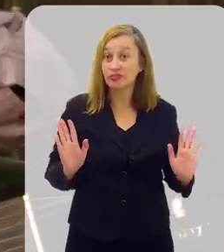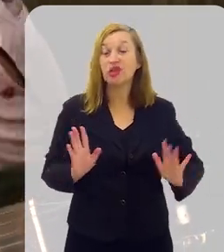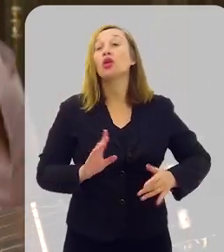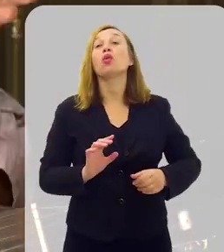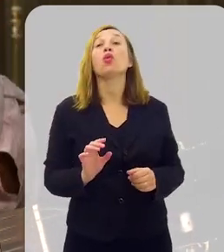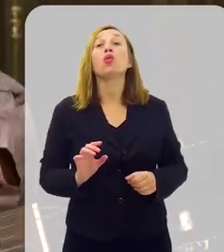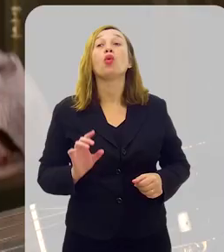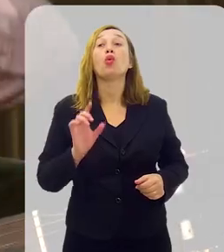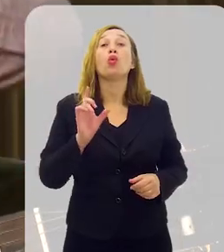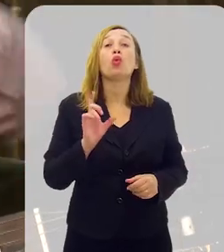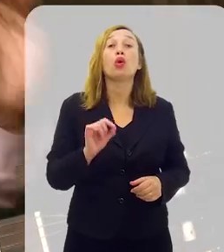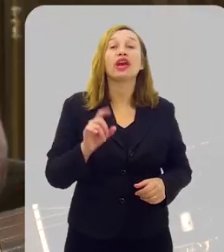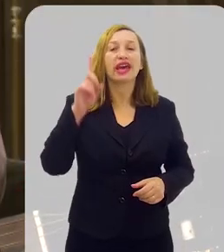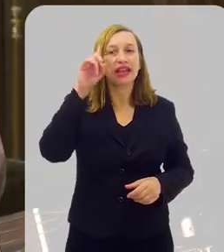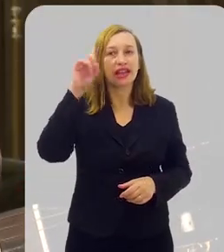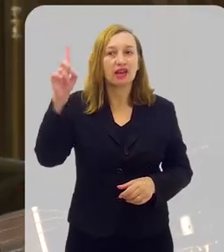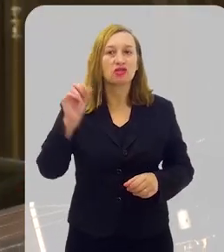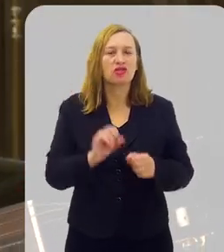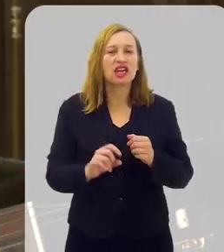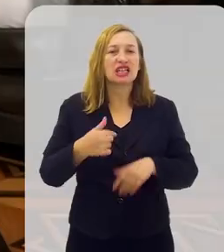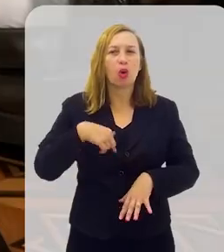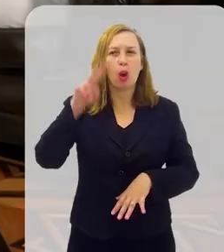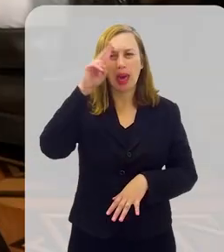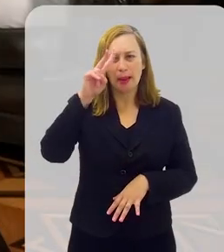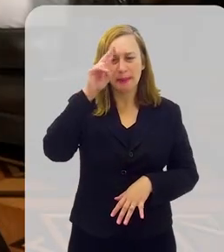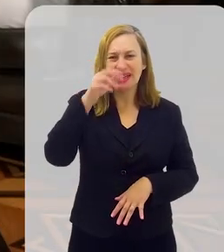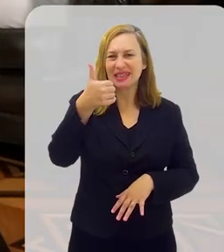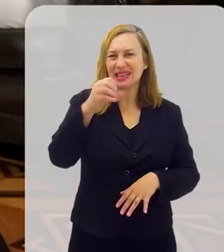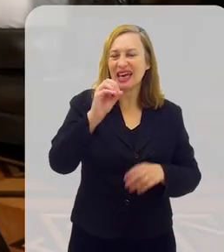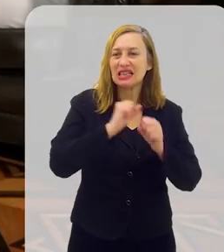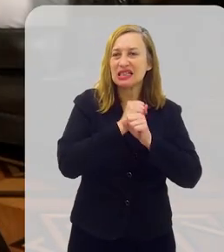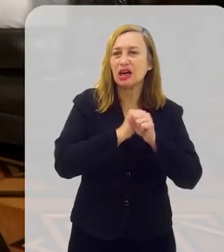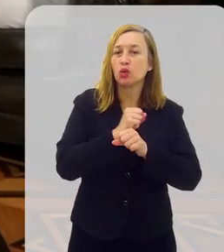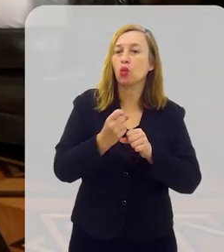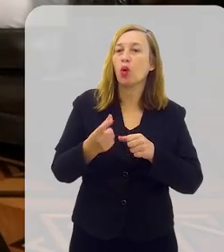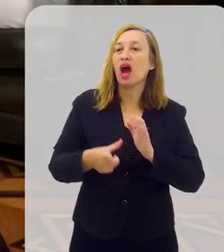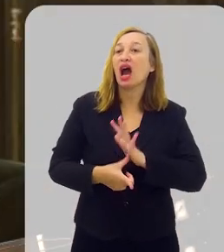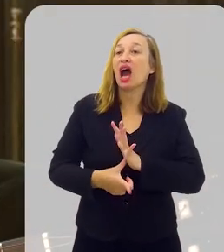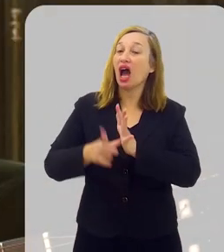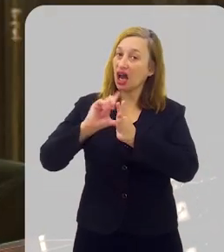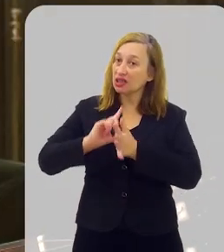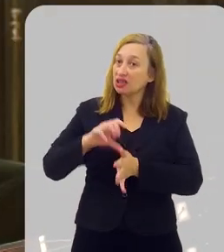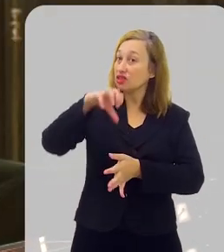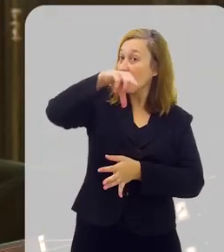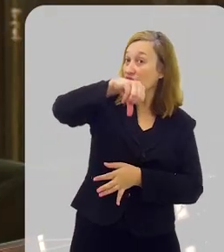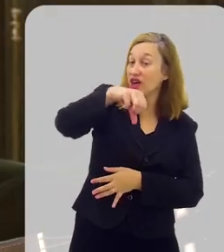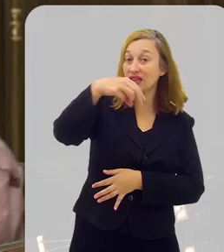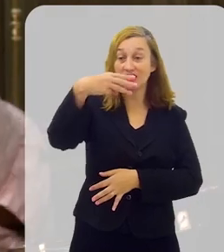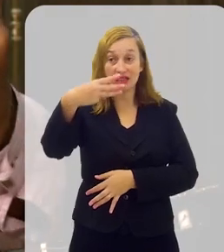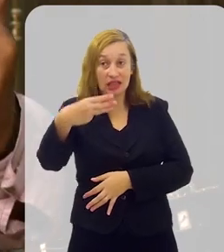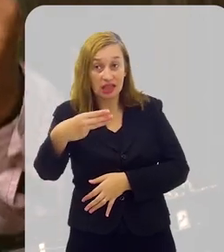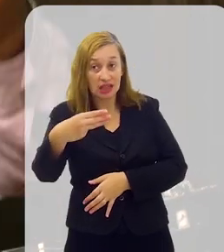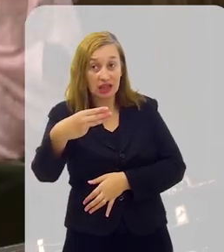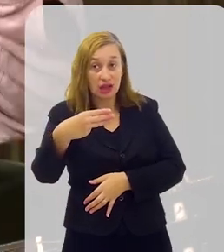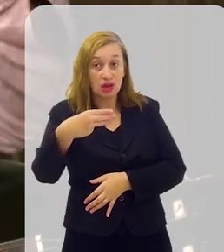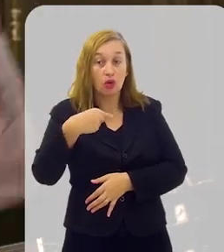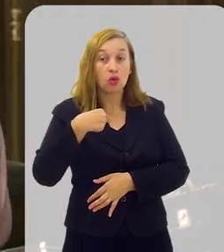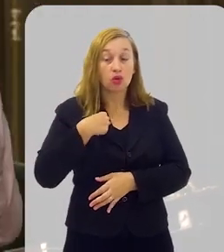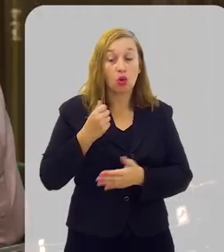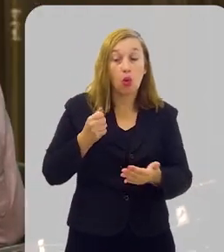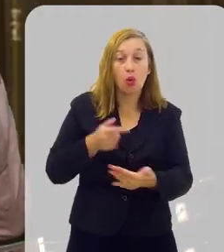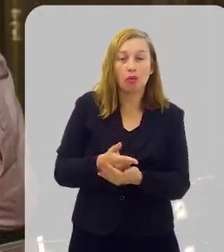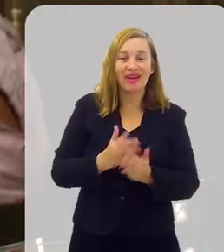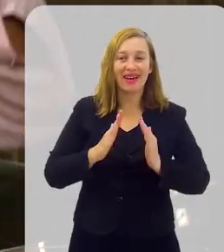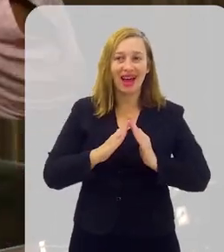quer, do jeito que Ele quer, e ninguém tem nada a ver com isso. E aí, Júlio, o que que Deus me fez lembrar? Que 10 anos